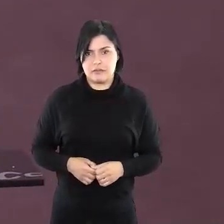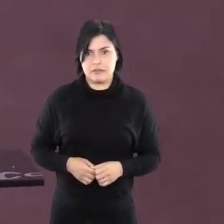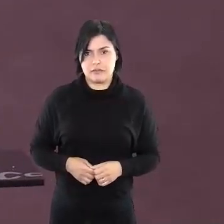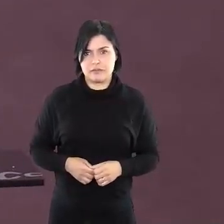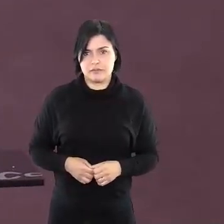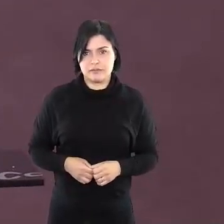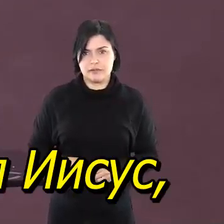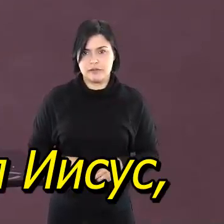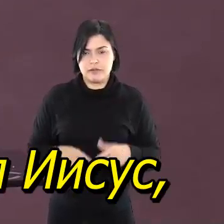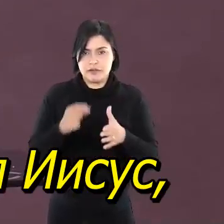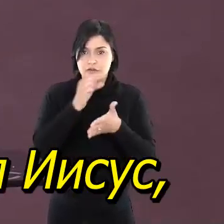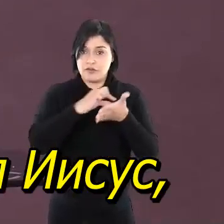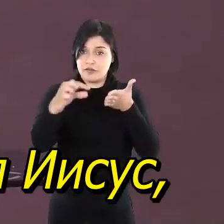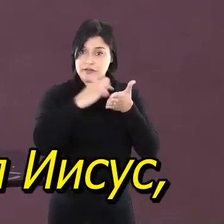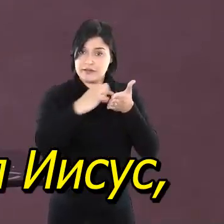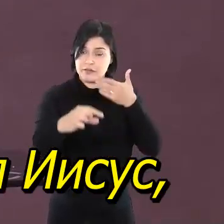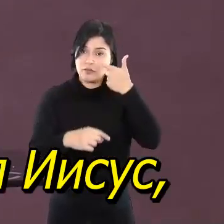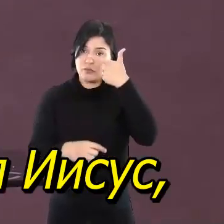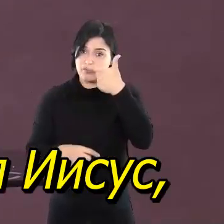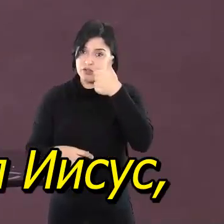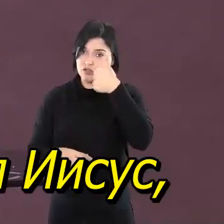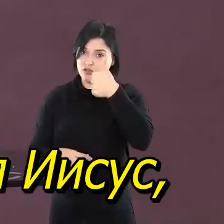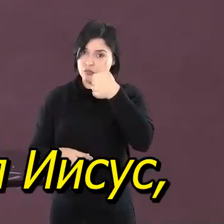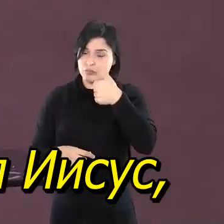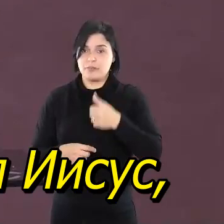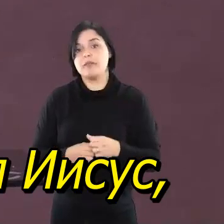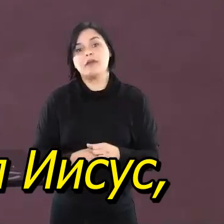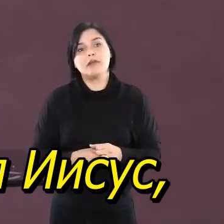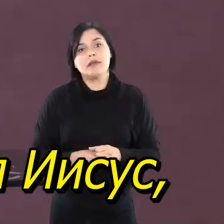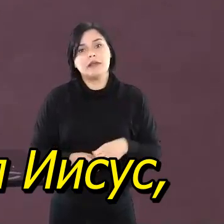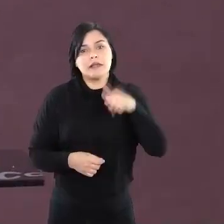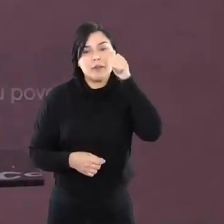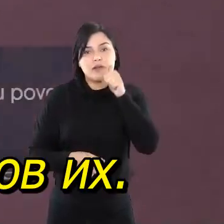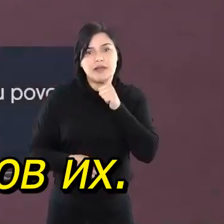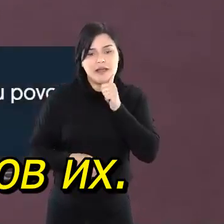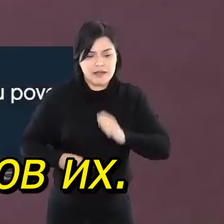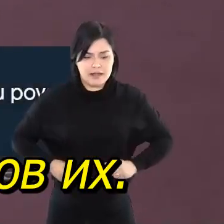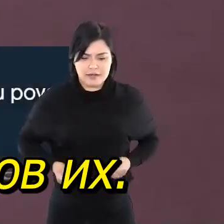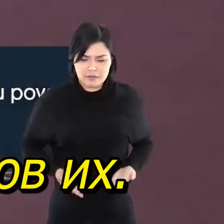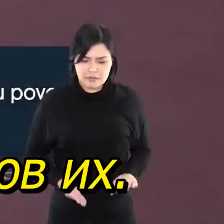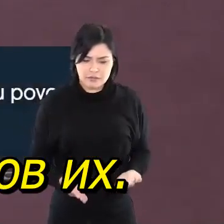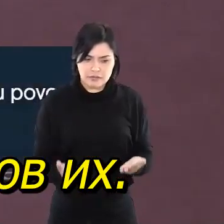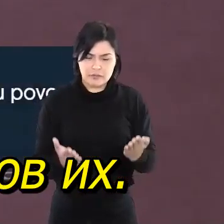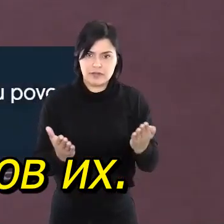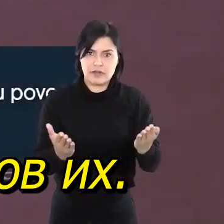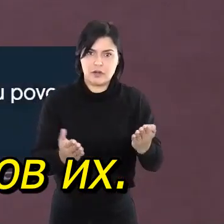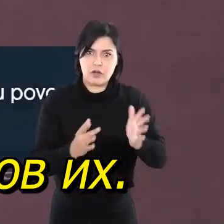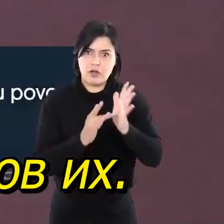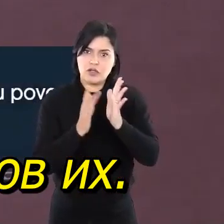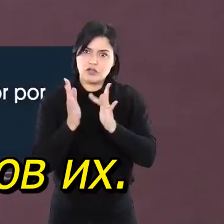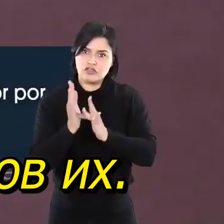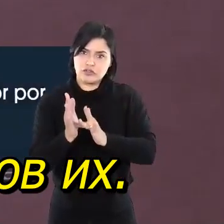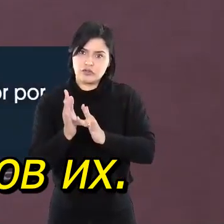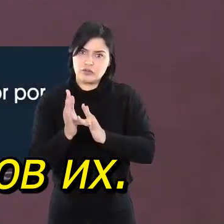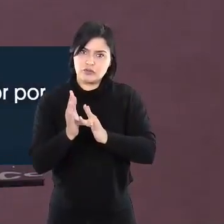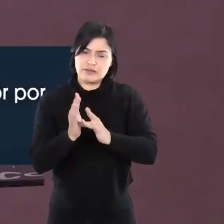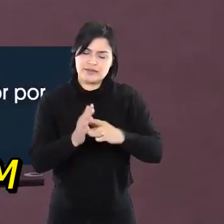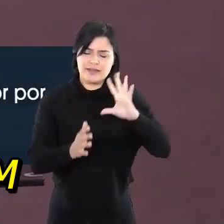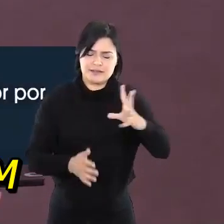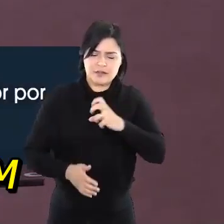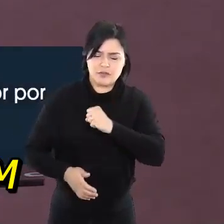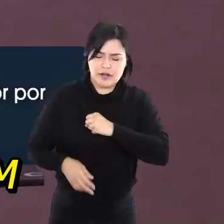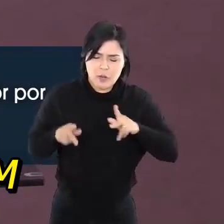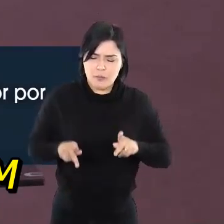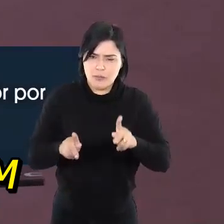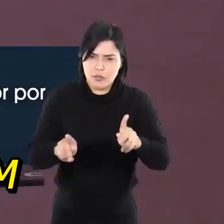21, ela dará à luz um filho e lhe porás o nome de Jesus, porque ele salvará o seu povo dos pecados dele.